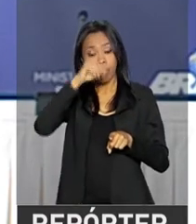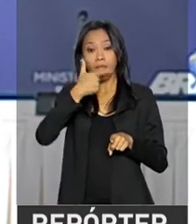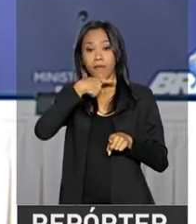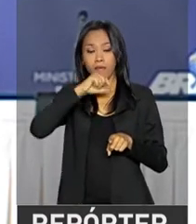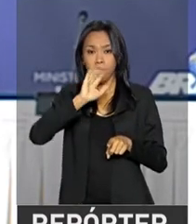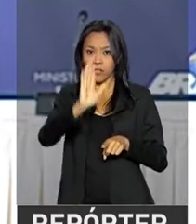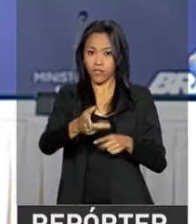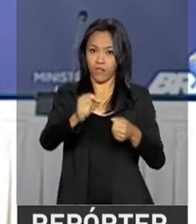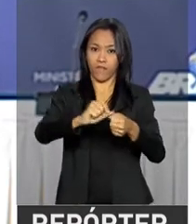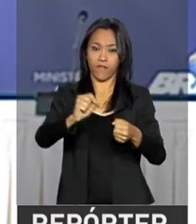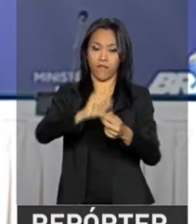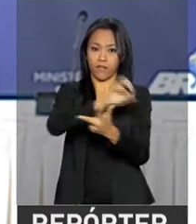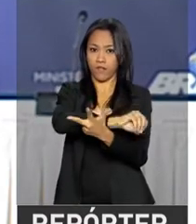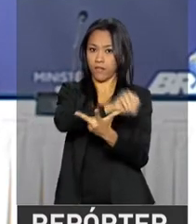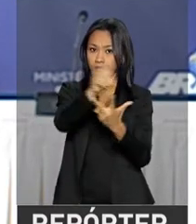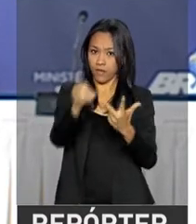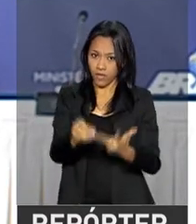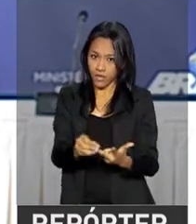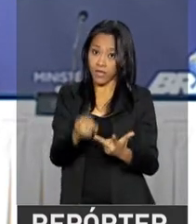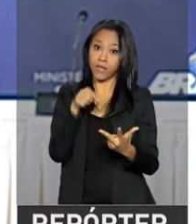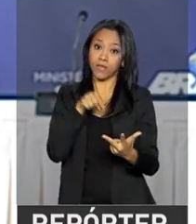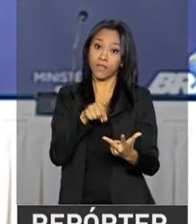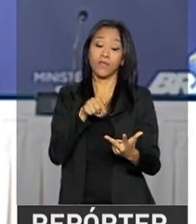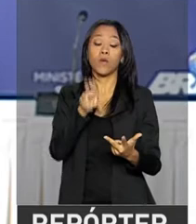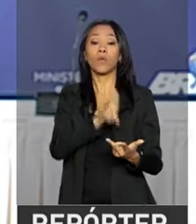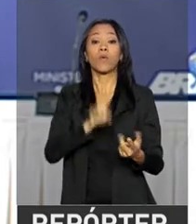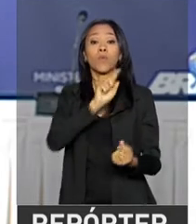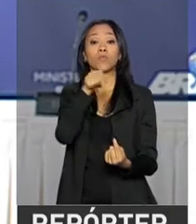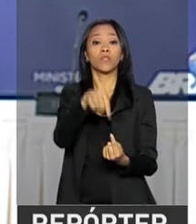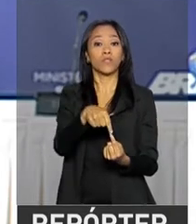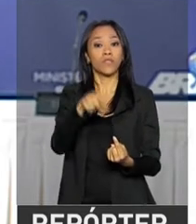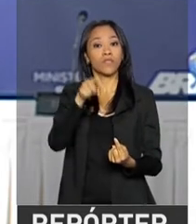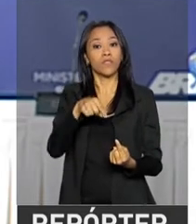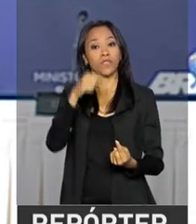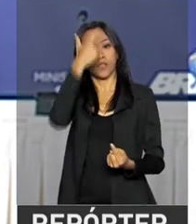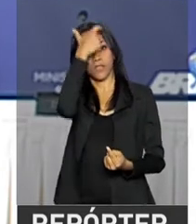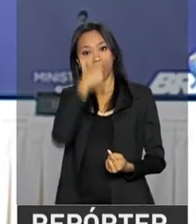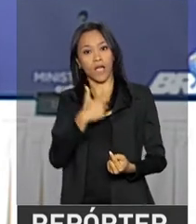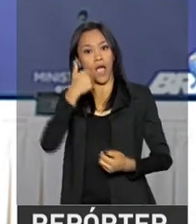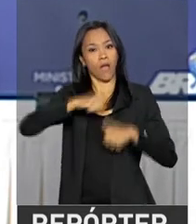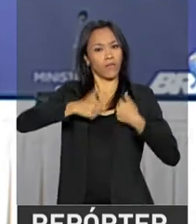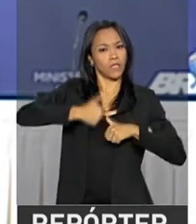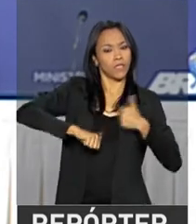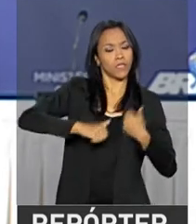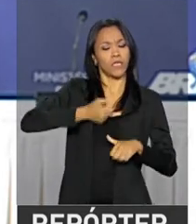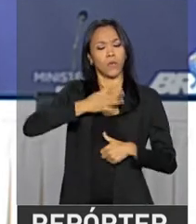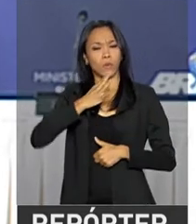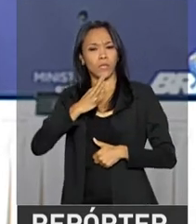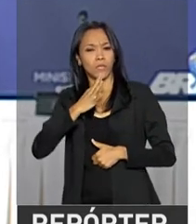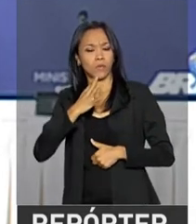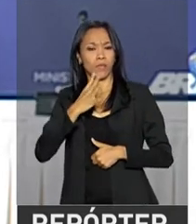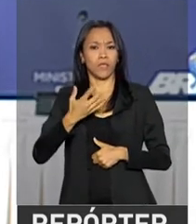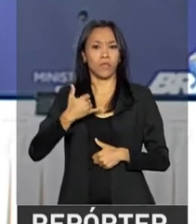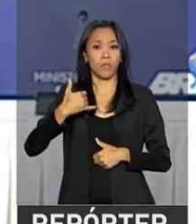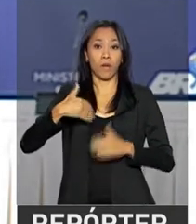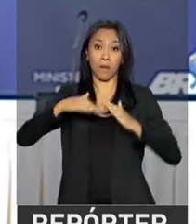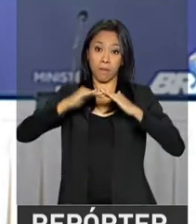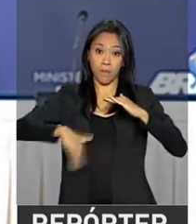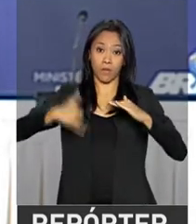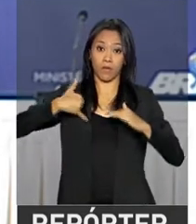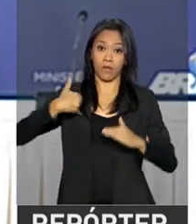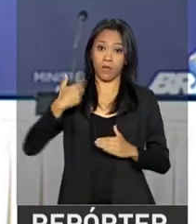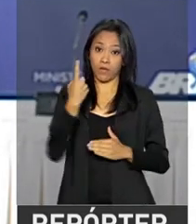fizeram o enem para fins exclusivos de auto avaliação de conhecimento para menores de 18 anos